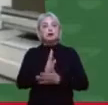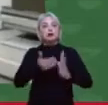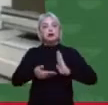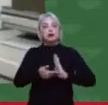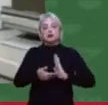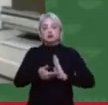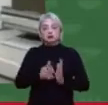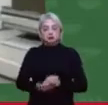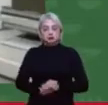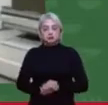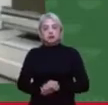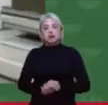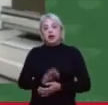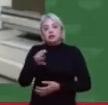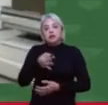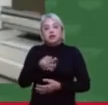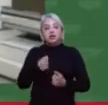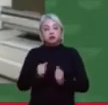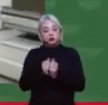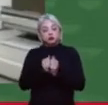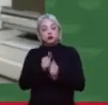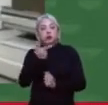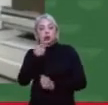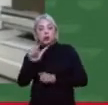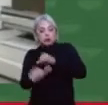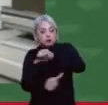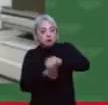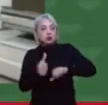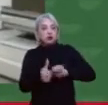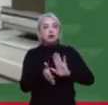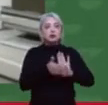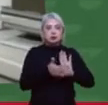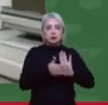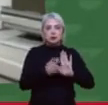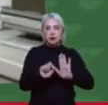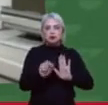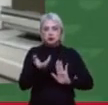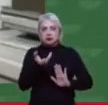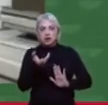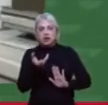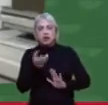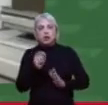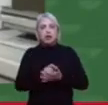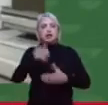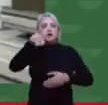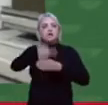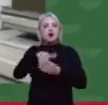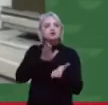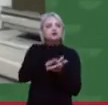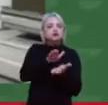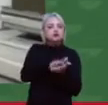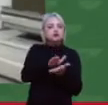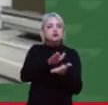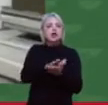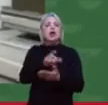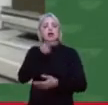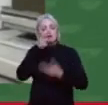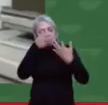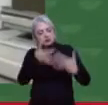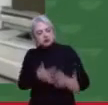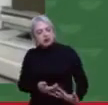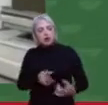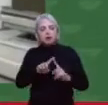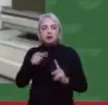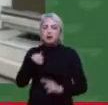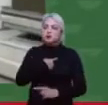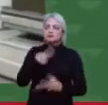dos Deputados. Claro que, ao lado disso, tem outras mudanças também que eles pretendem, essa questão do voto impresso, que ainda vamos falar,